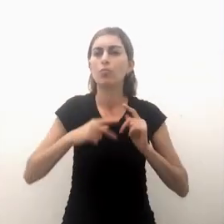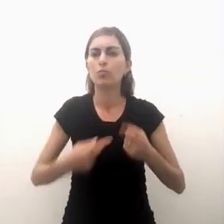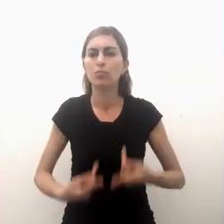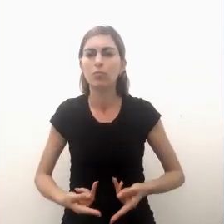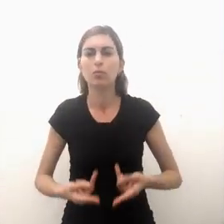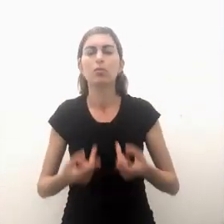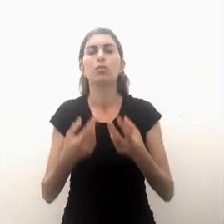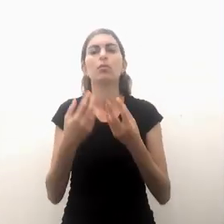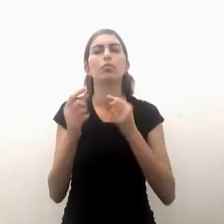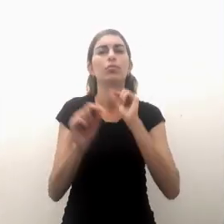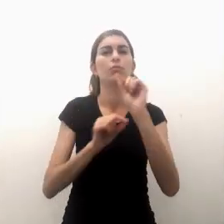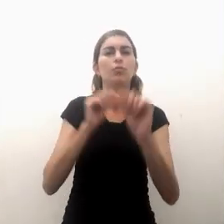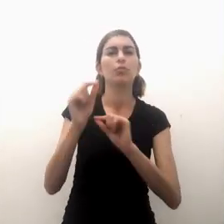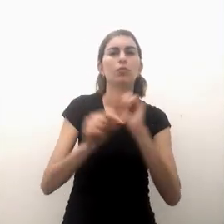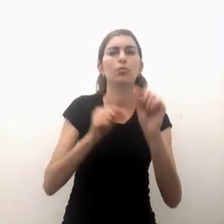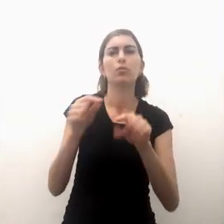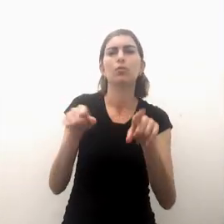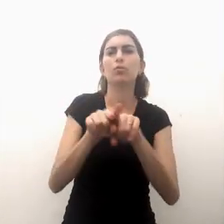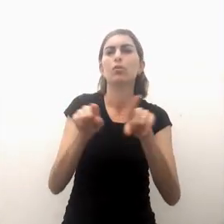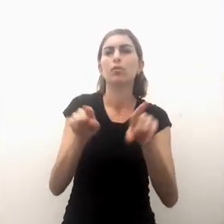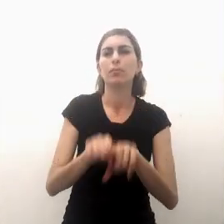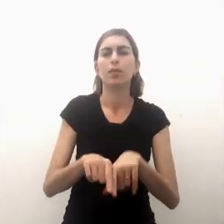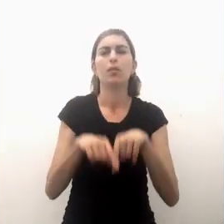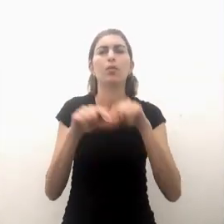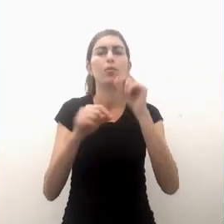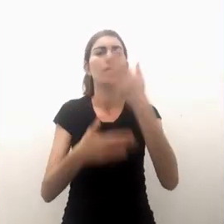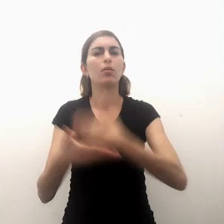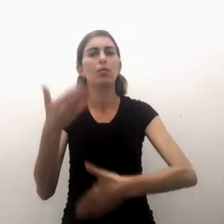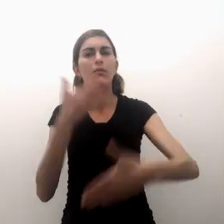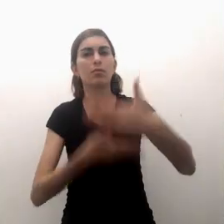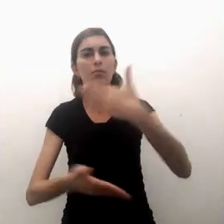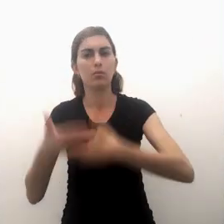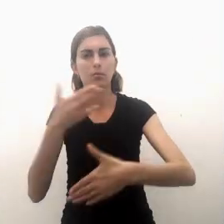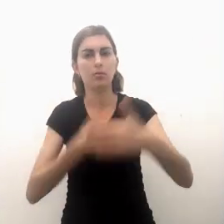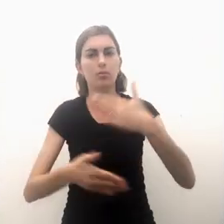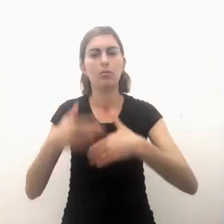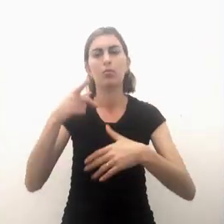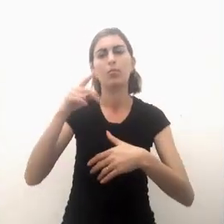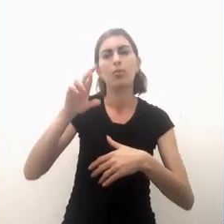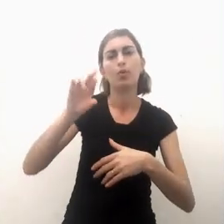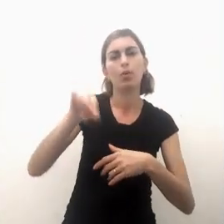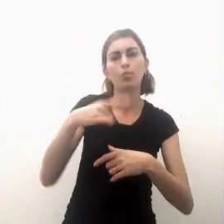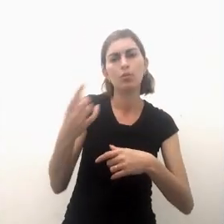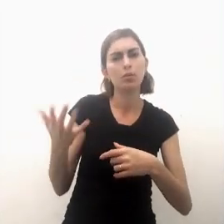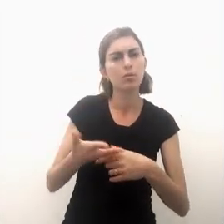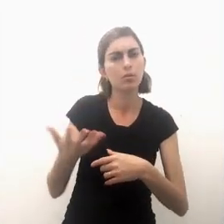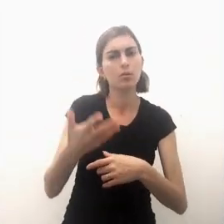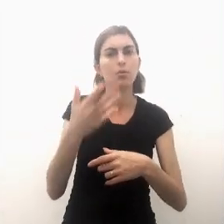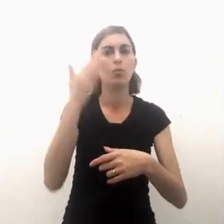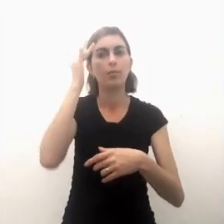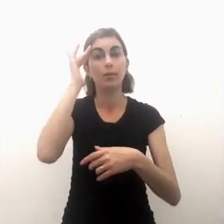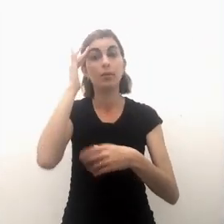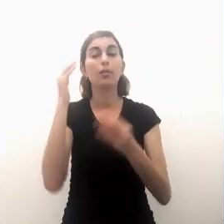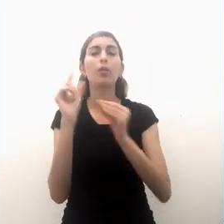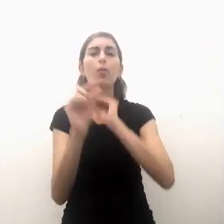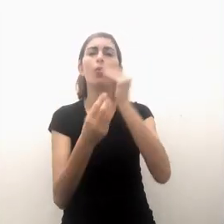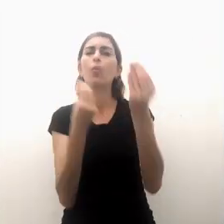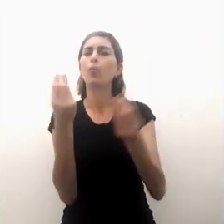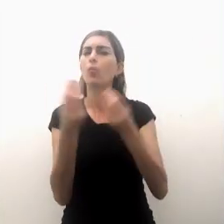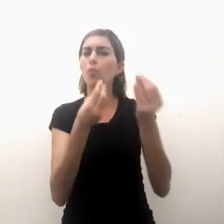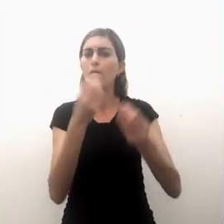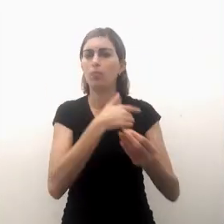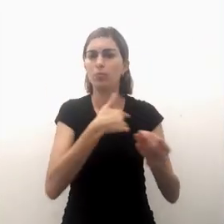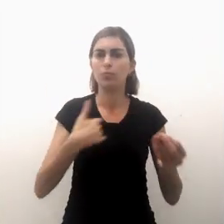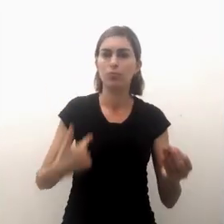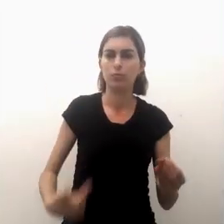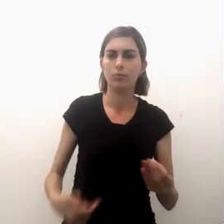humano, tá, gente? Isso é uma questão também de relações de produção. Vamos entender basicamente como é que funciona